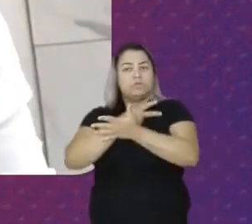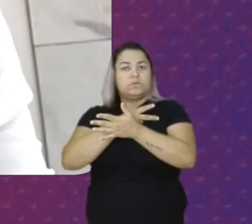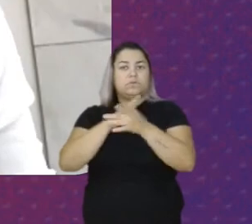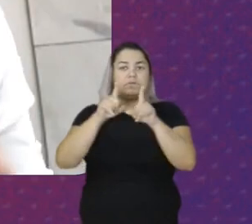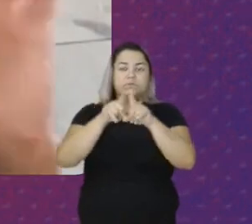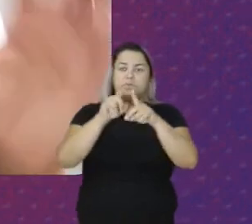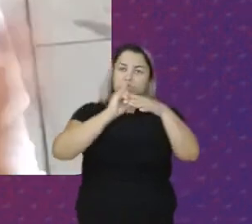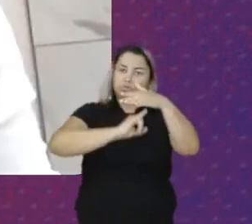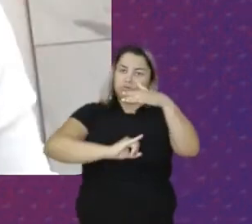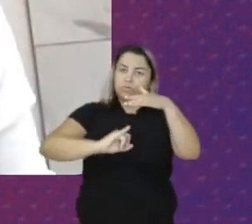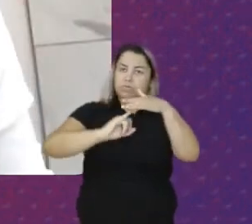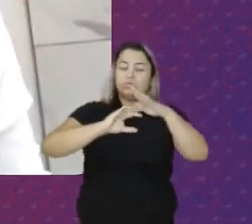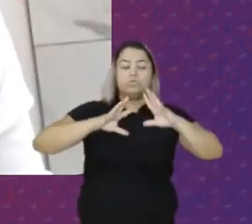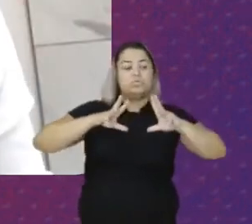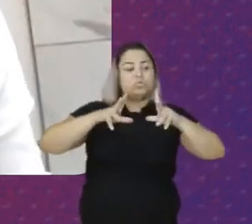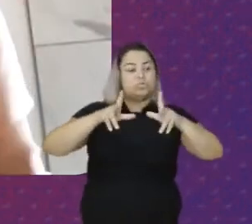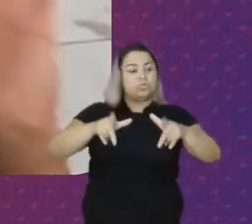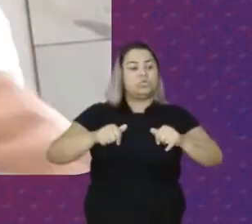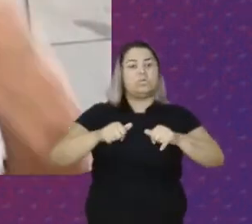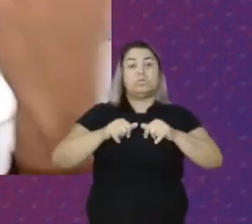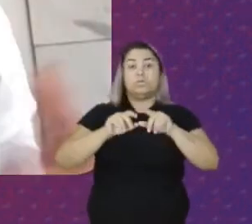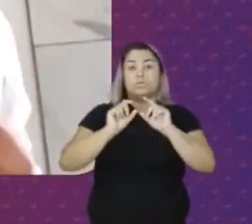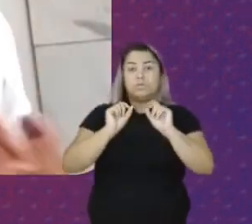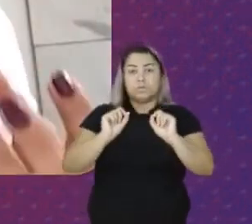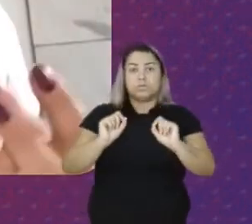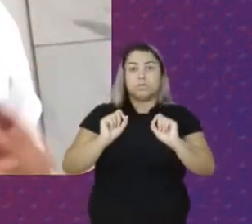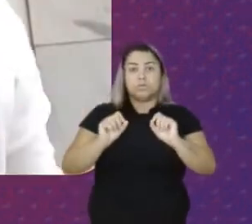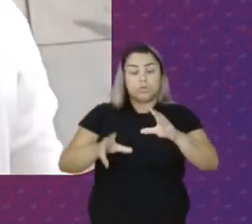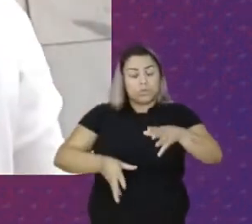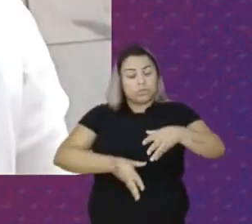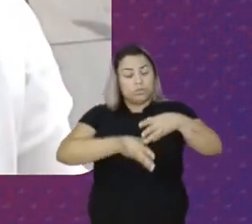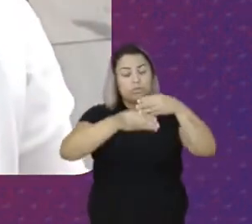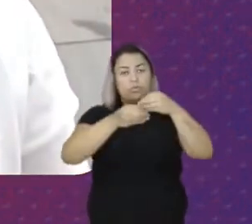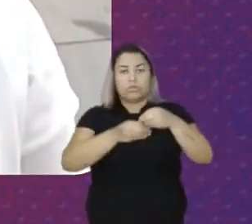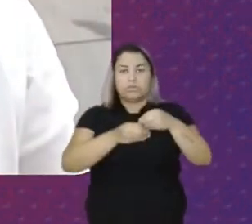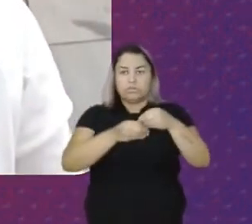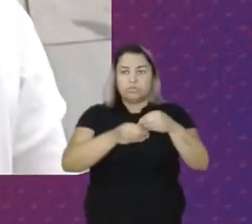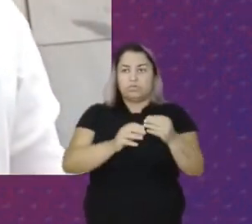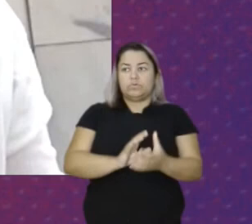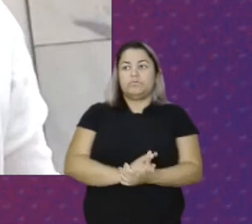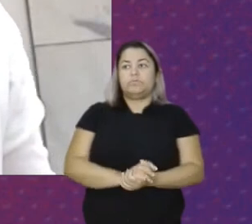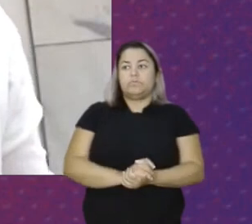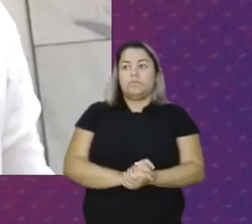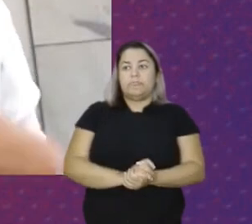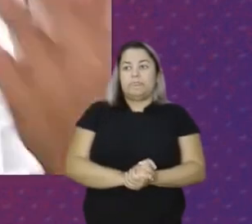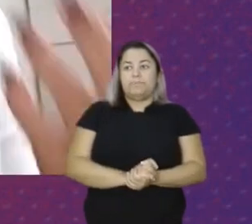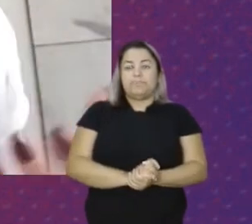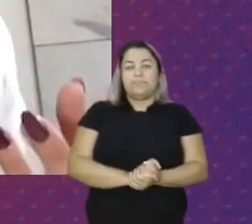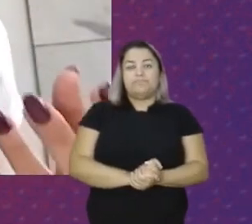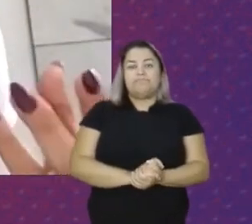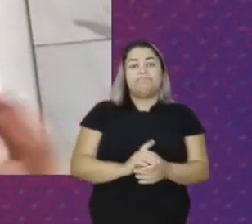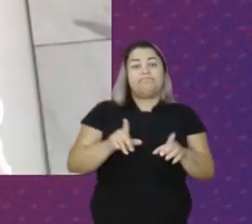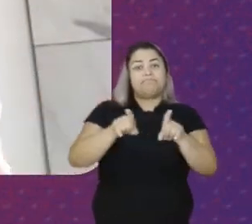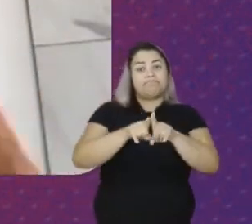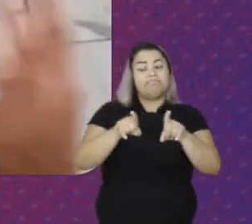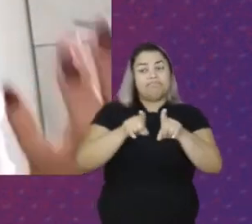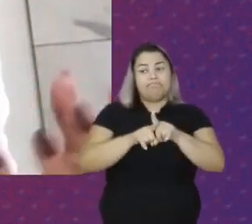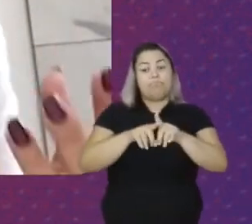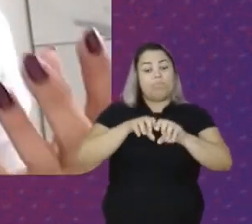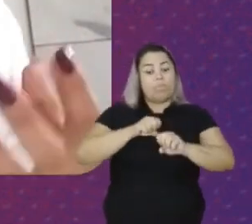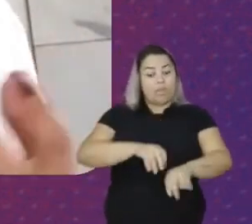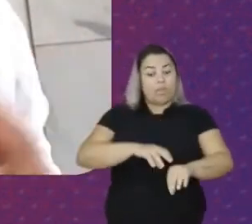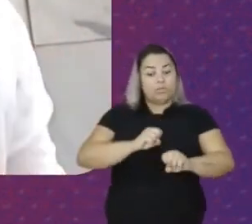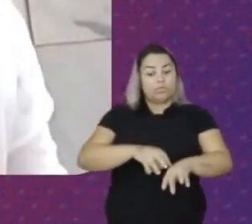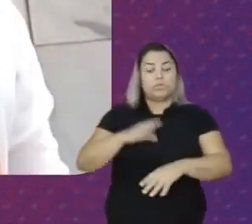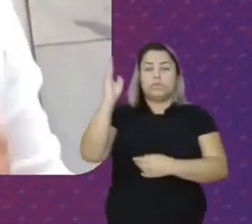a instituição, todas as instituições, incluindo a rede de ensino, né, a